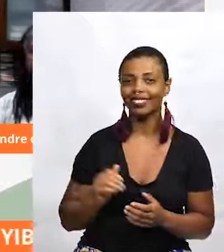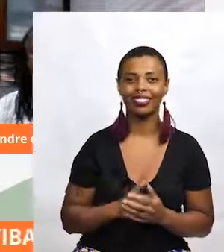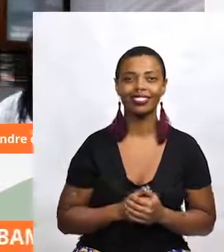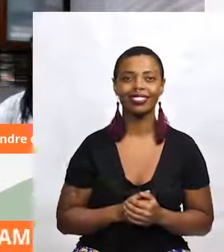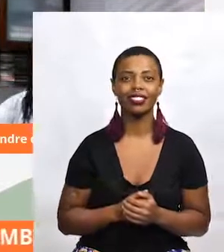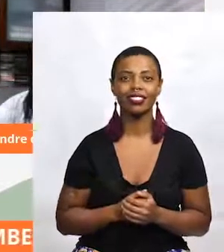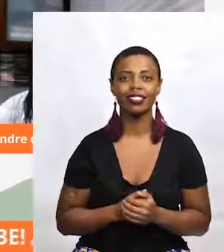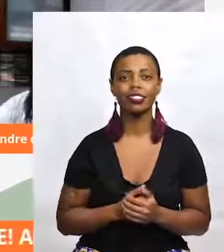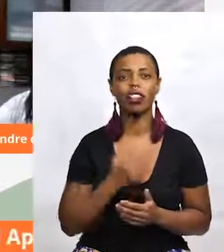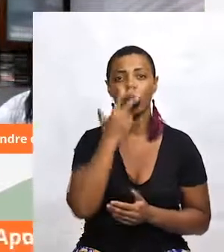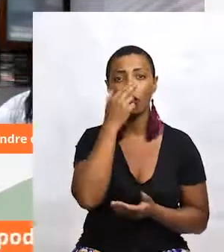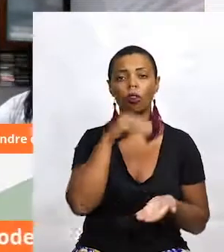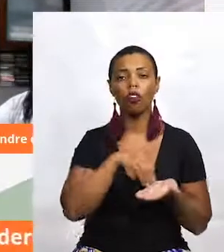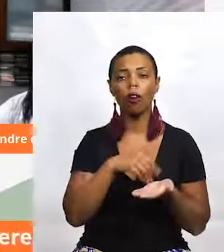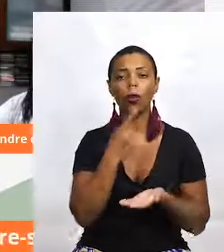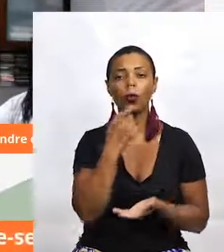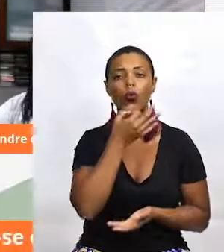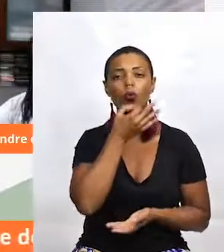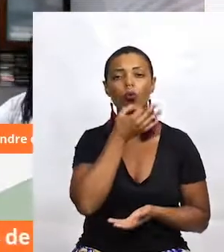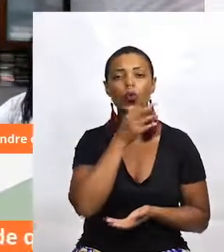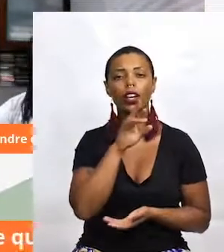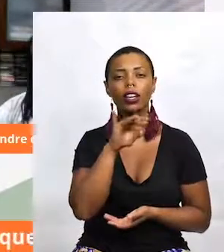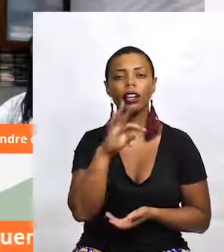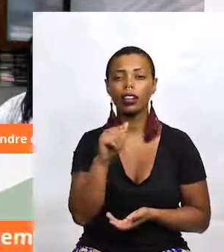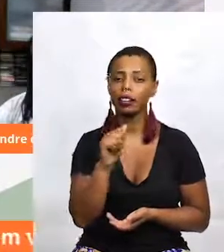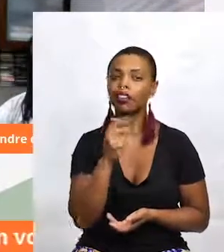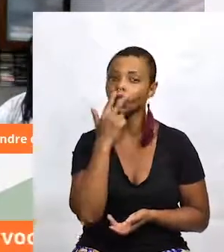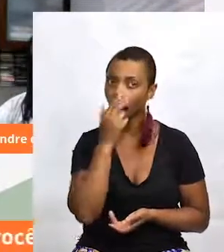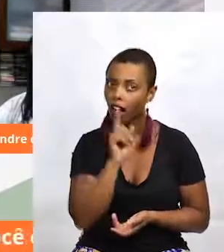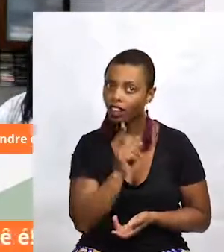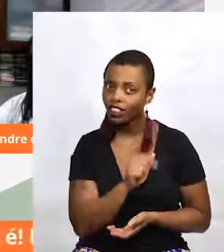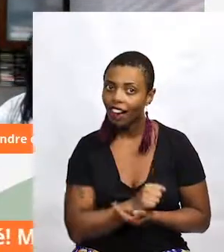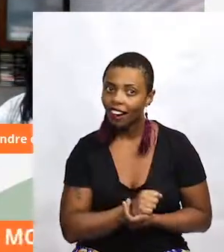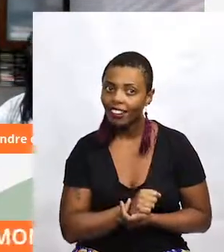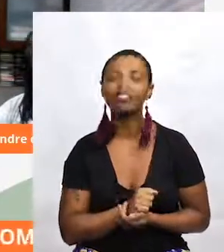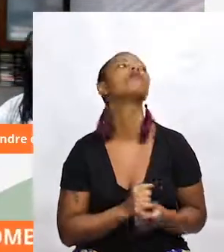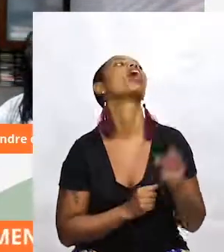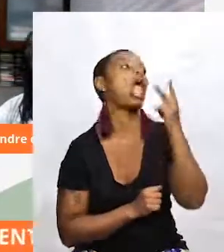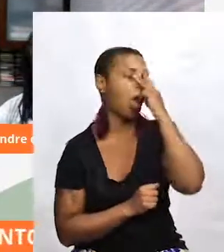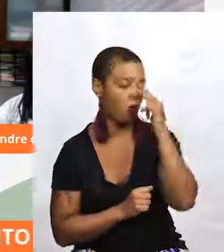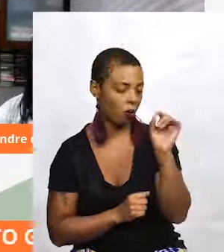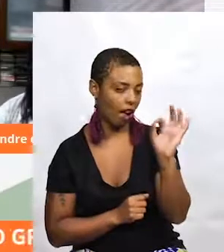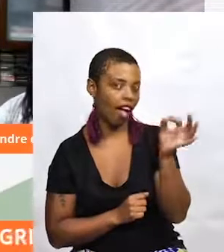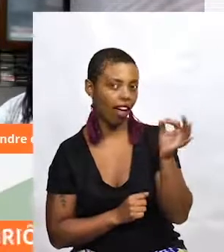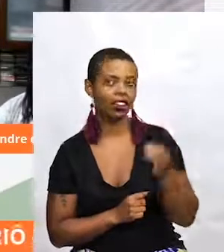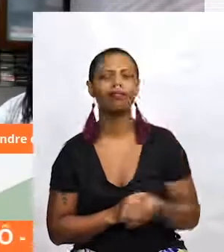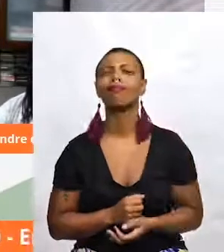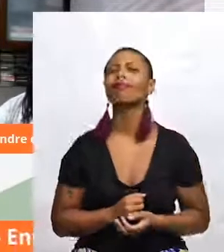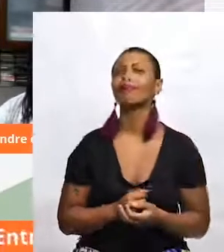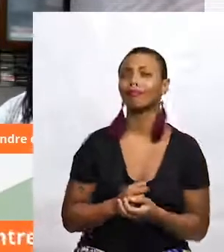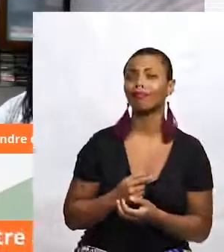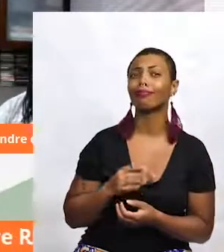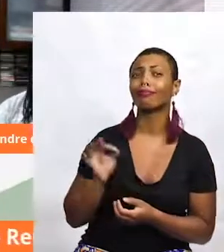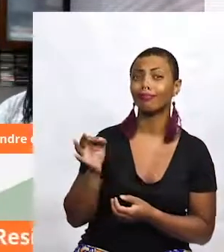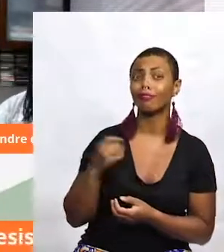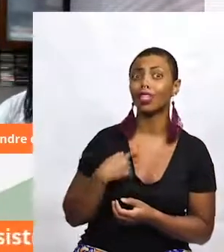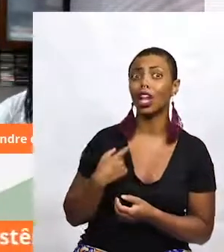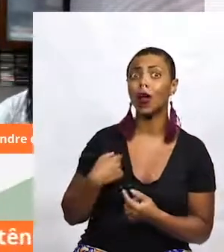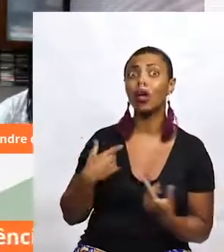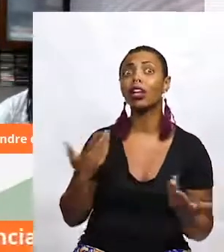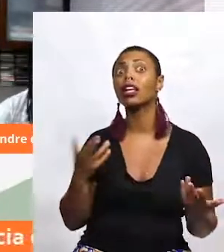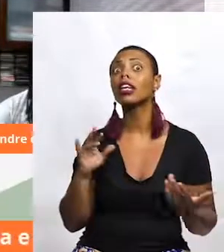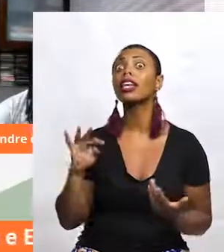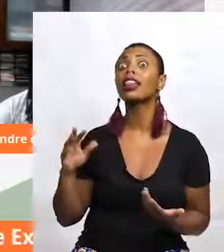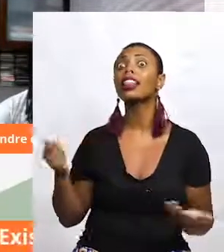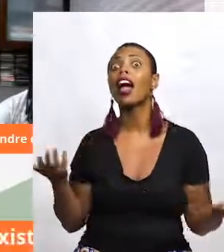Eu acho que faltou o comentário da Rita, você não acha, Merlin? Eu acho. Exatamente, eu tô aqui, Rita,